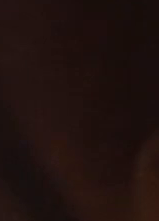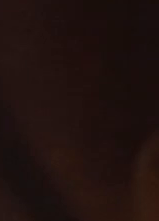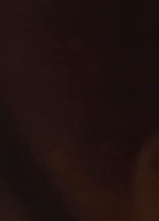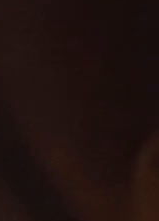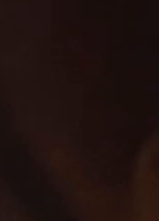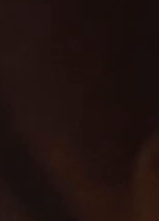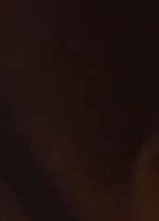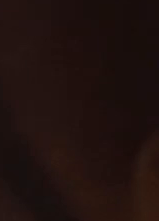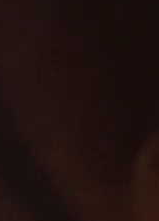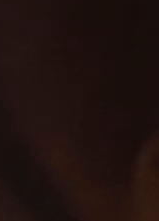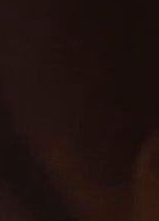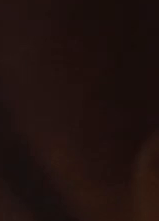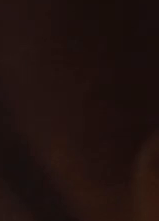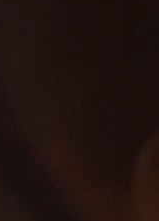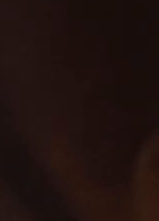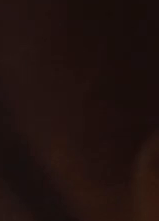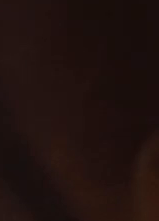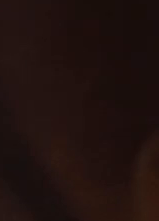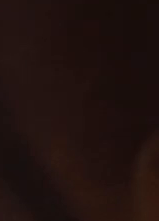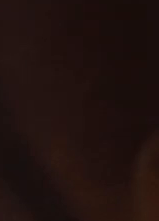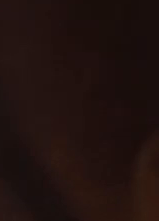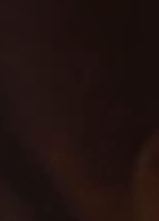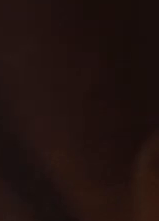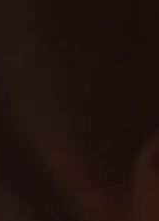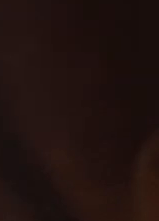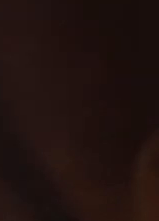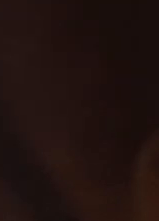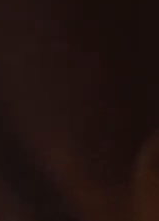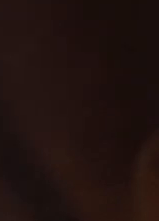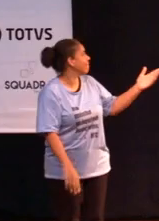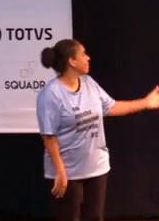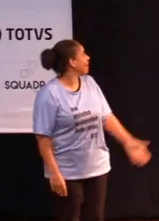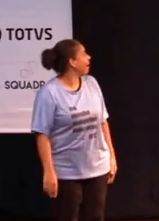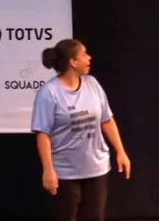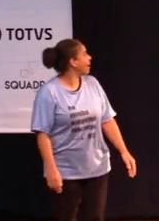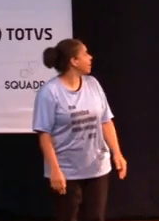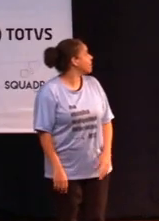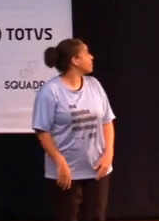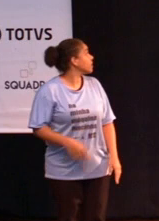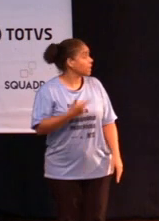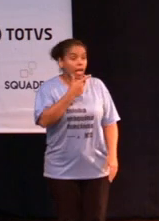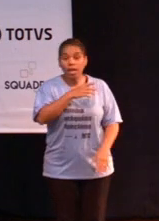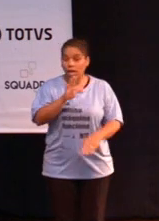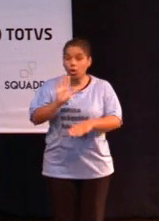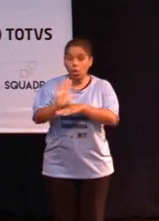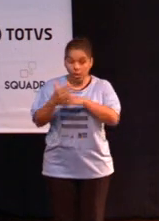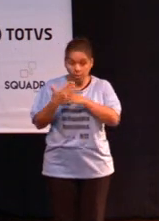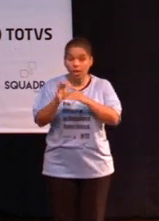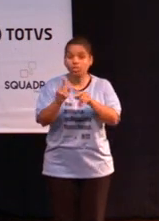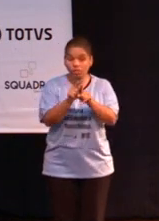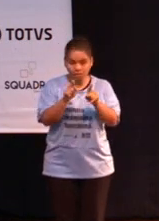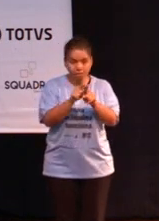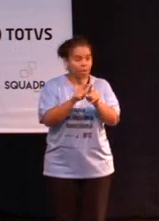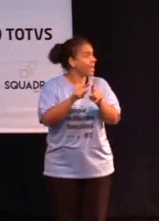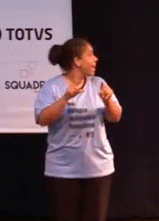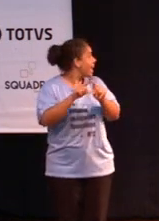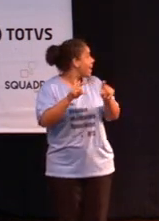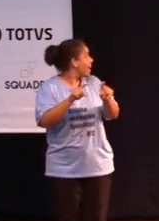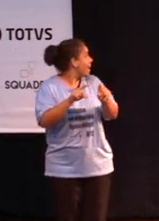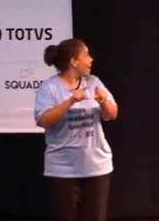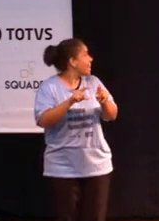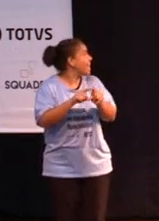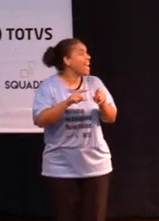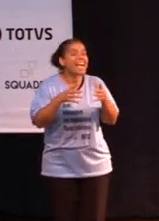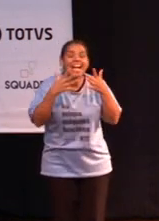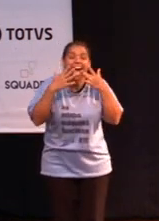obviamente os outros programas também é e colaborativa também é gatilho cósmico a gente não é gatinho